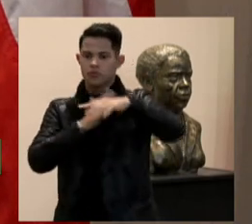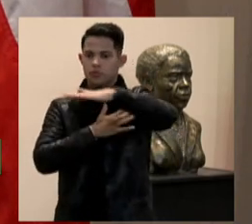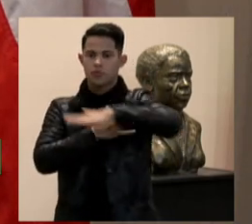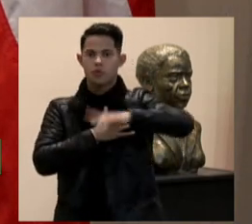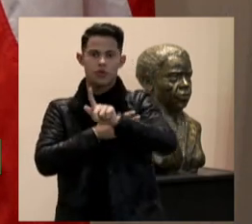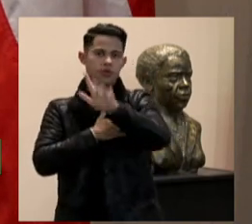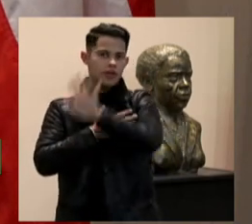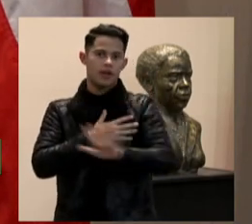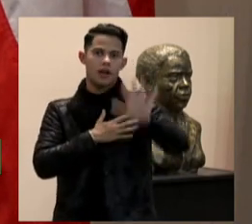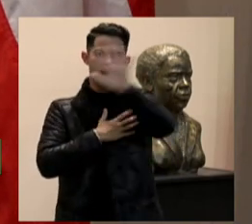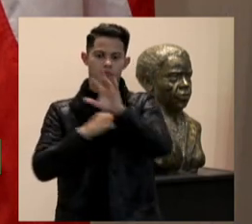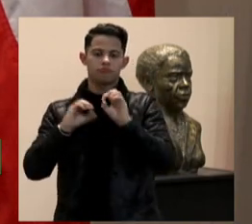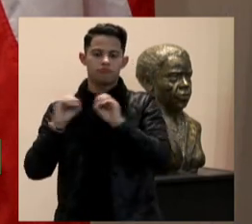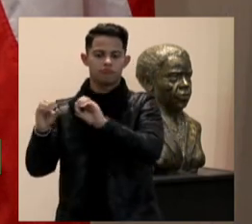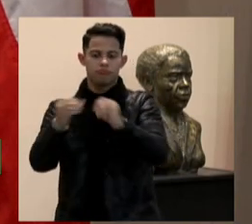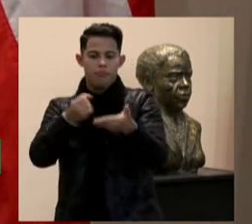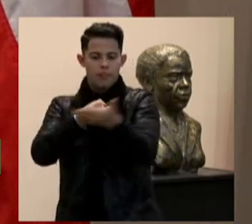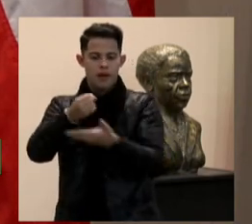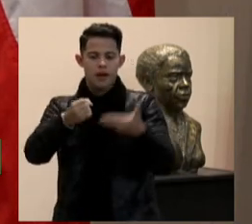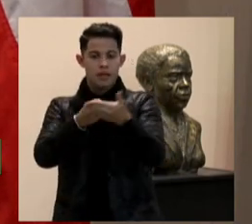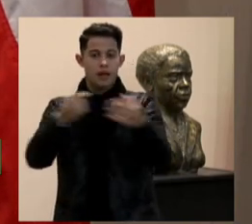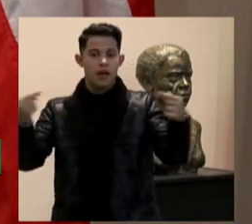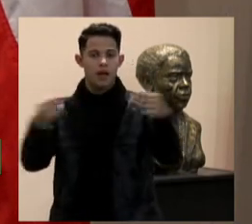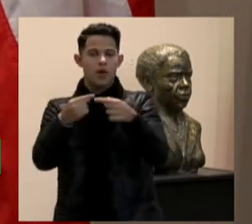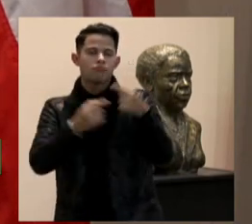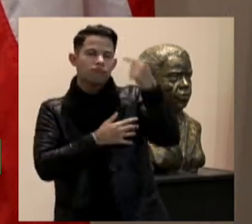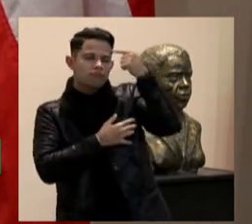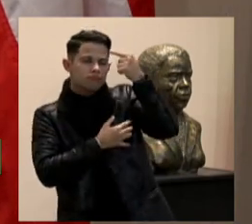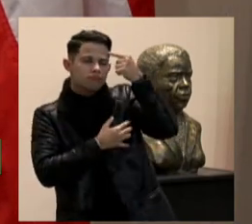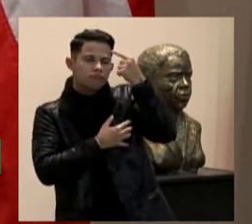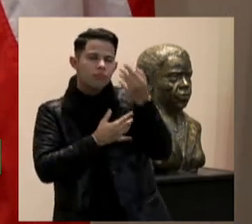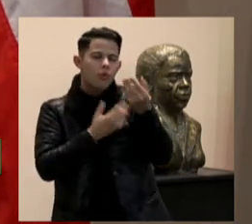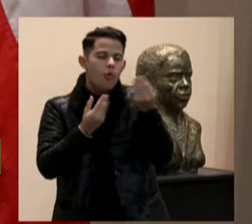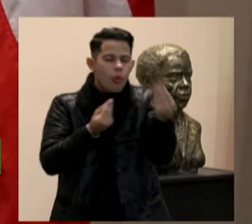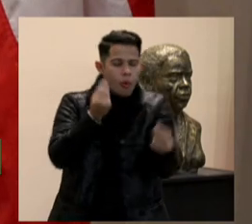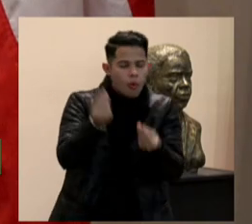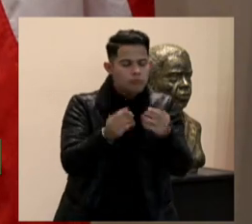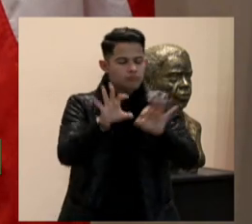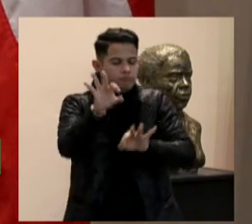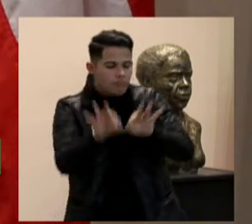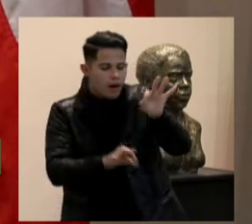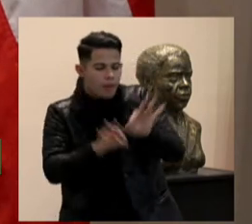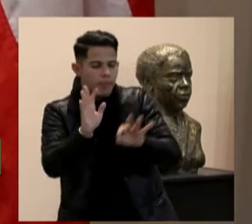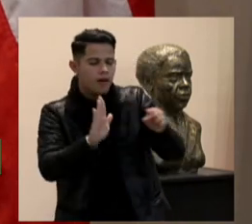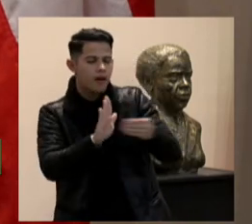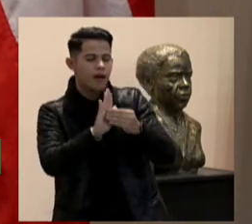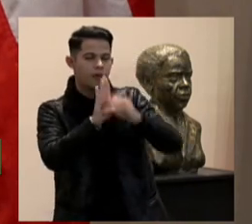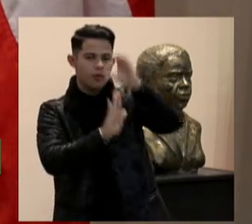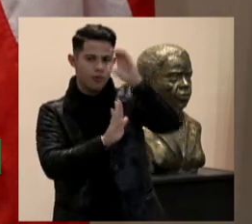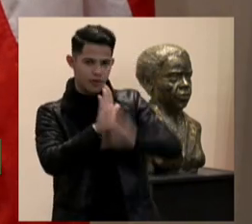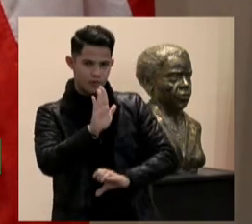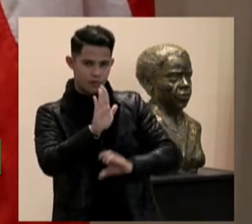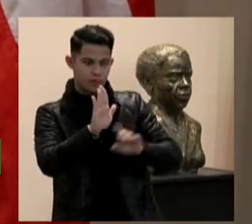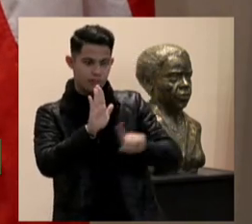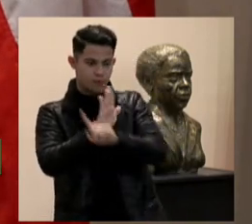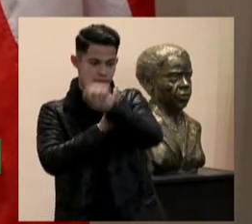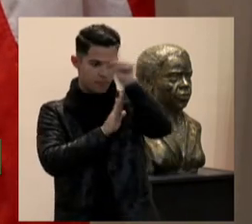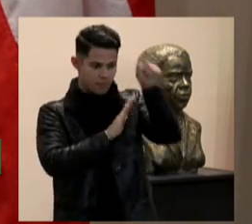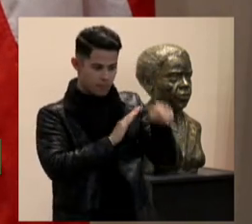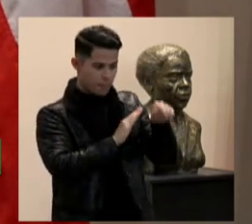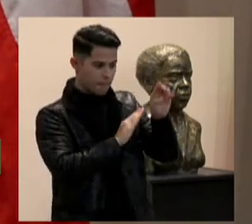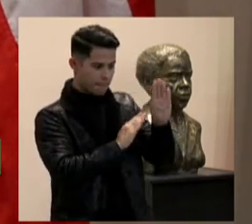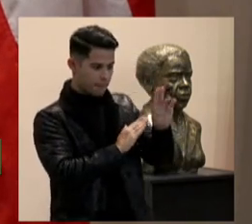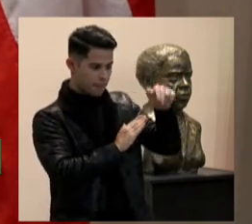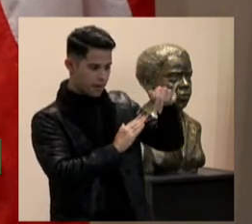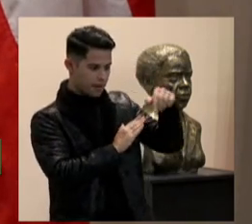mais, são um modo de pensar a organização do currículo. A BNCC e a lógica de